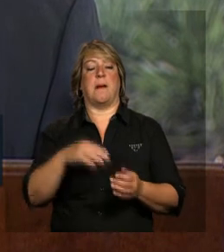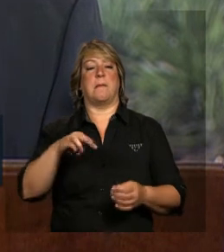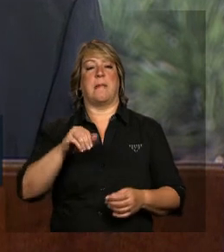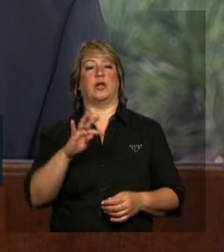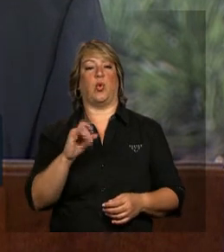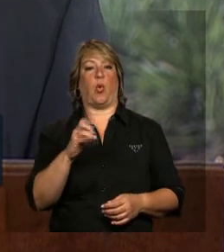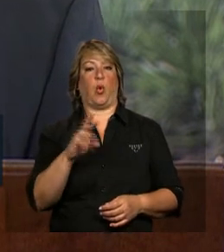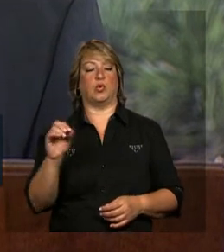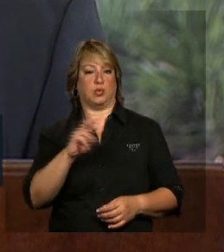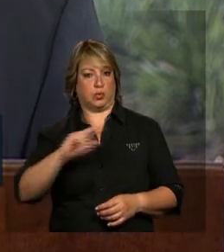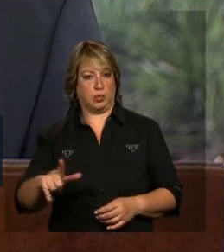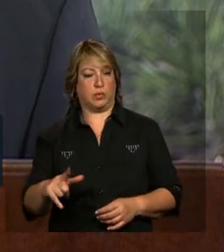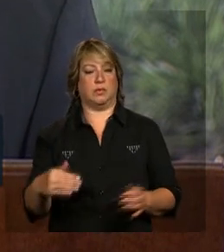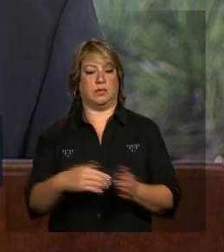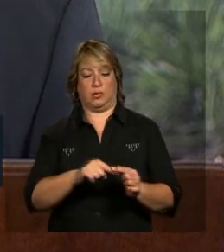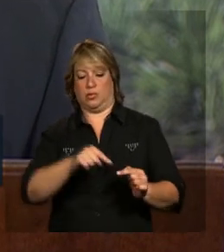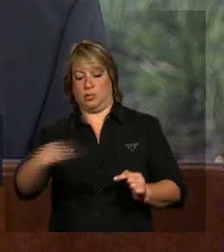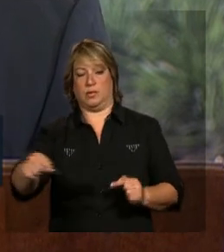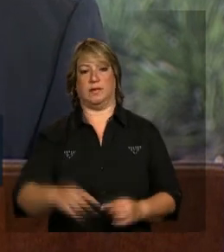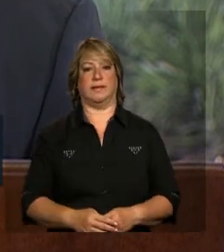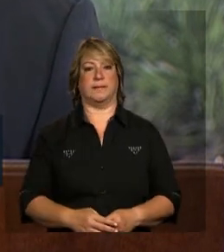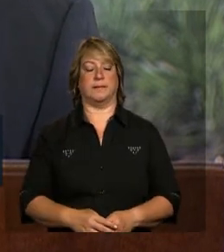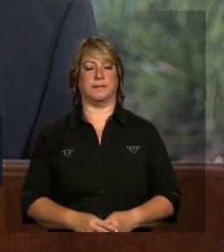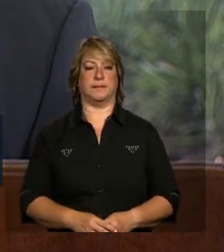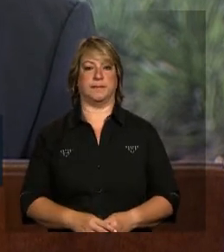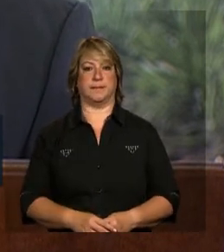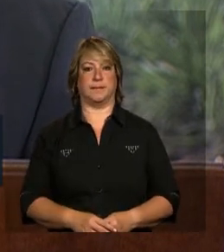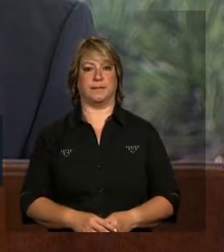Sinop E aí